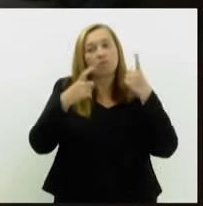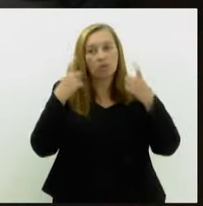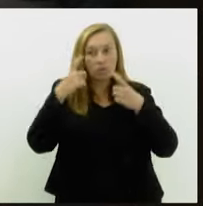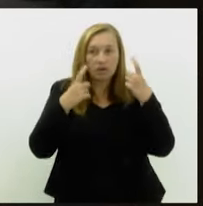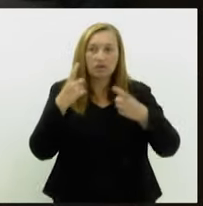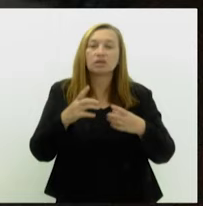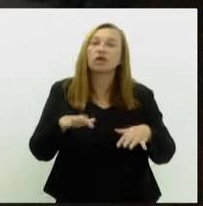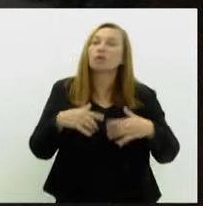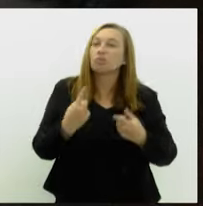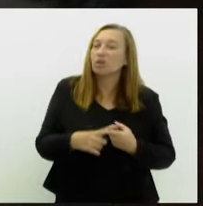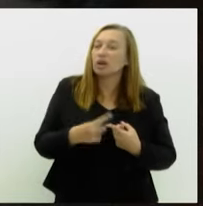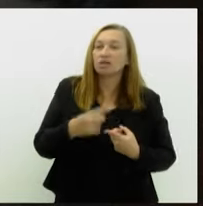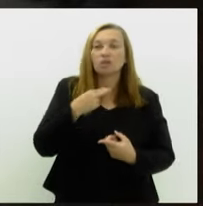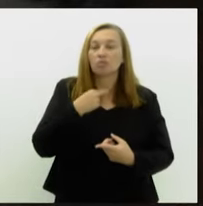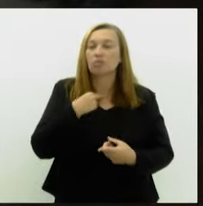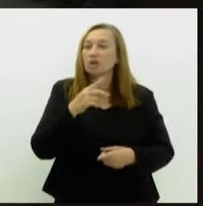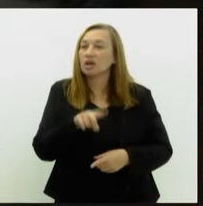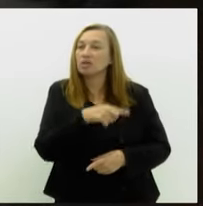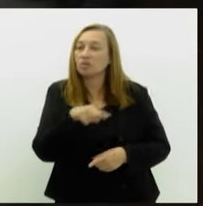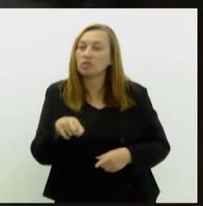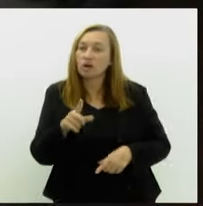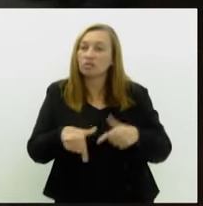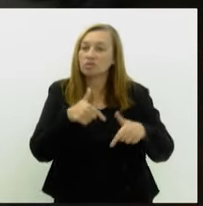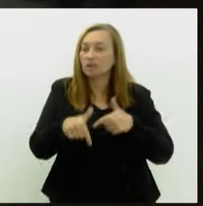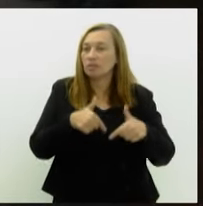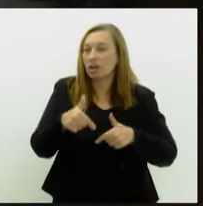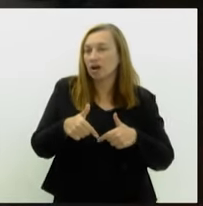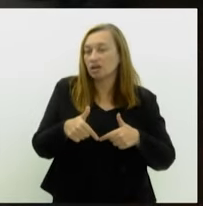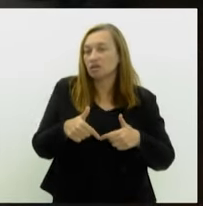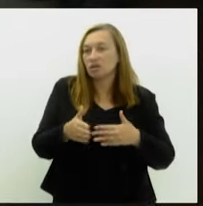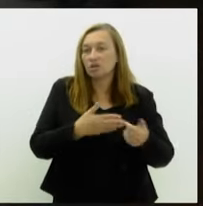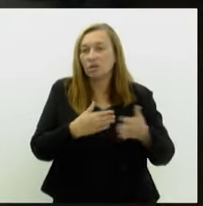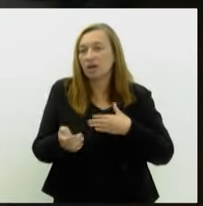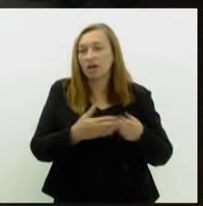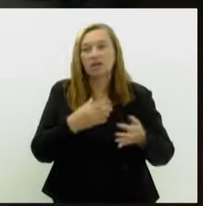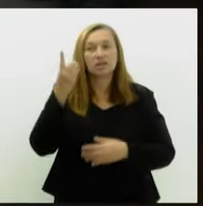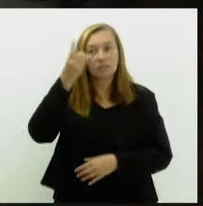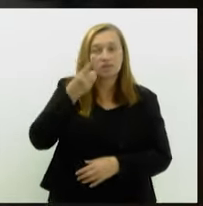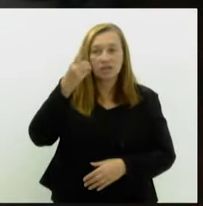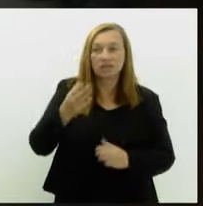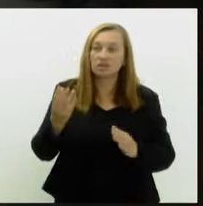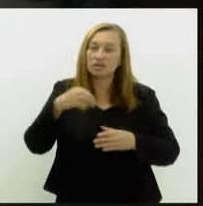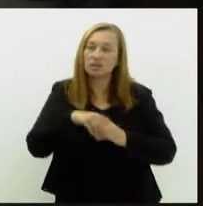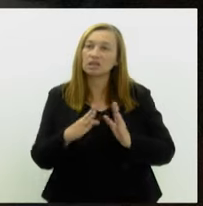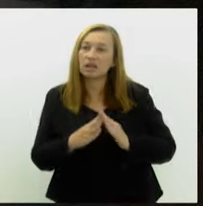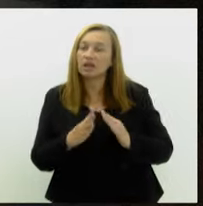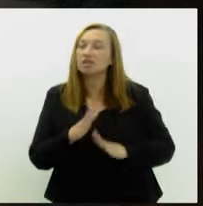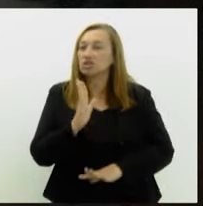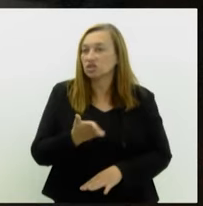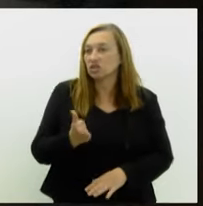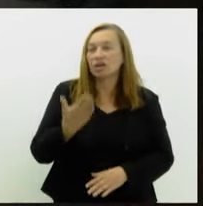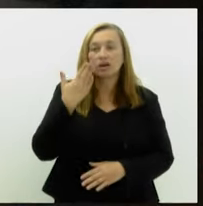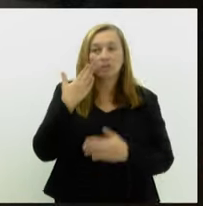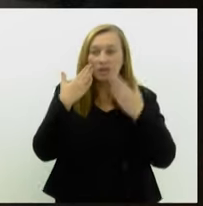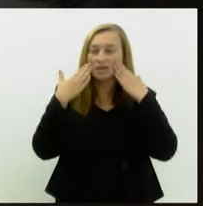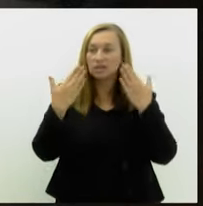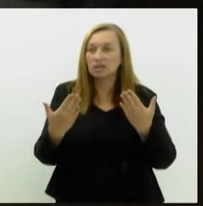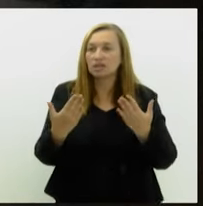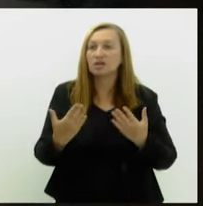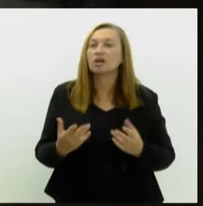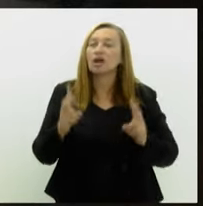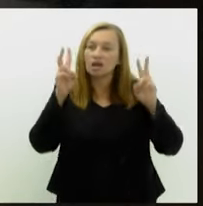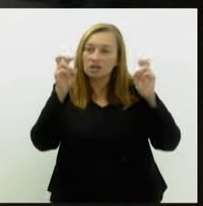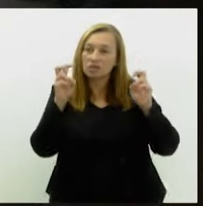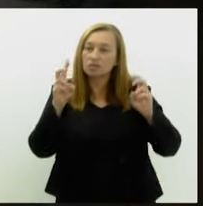com isso, porque a gente não pode anular o trabalho de qualquer um deputado ou deputada dentro da casa que já tenha apresentado matéria